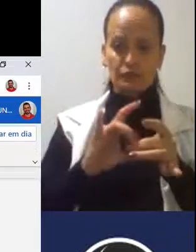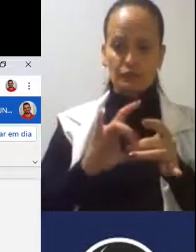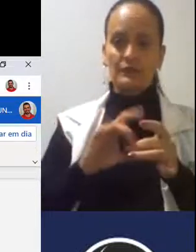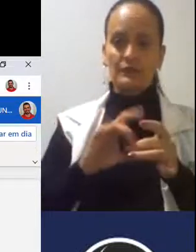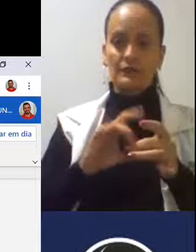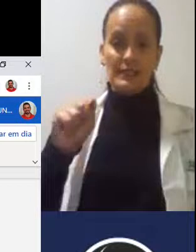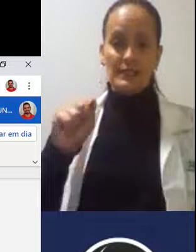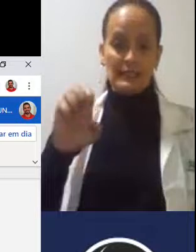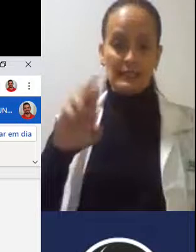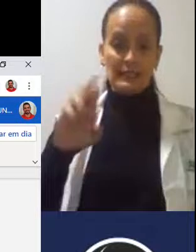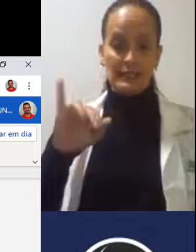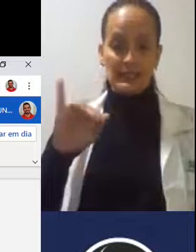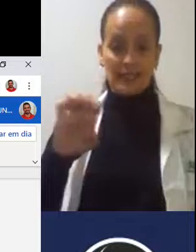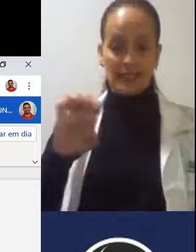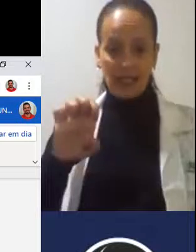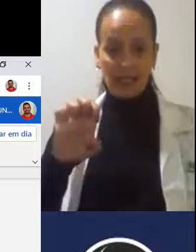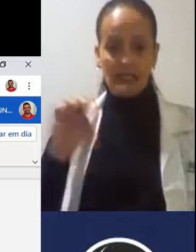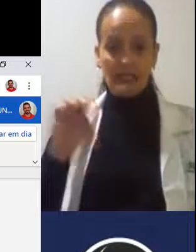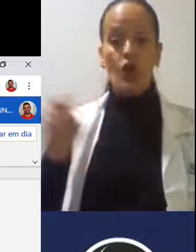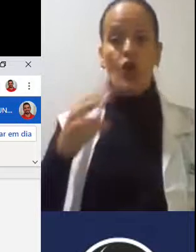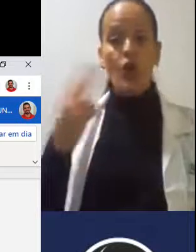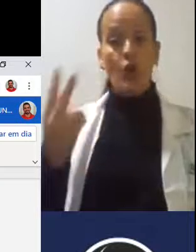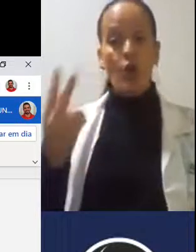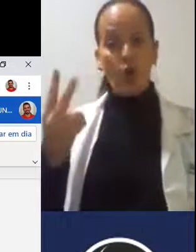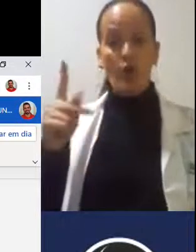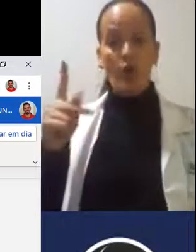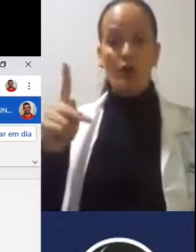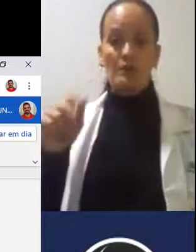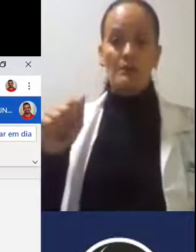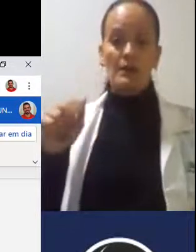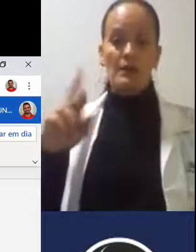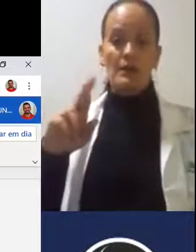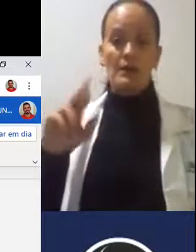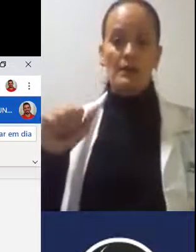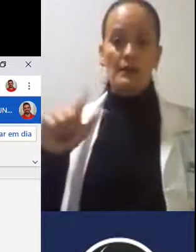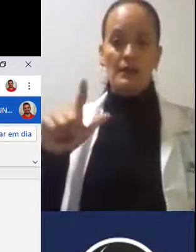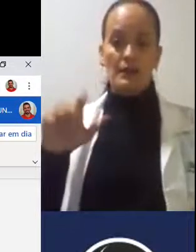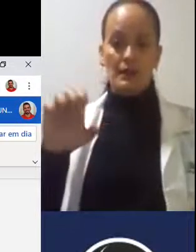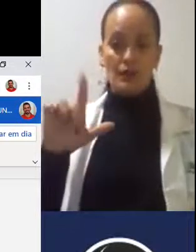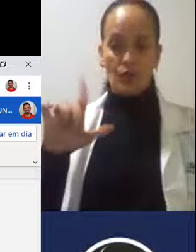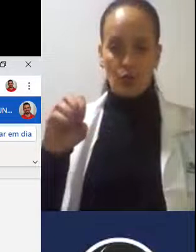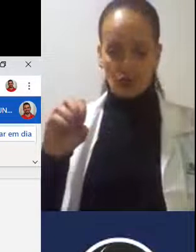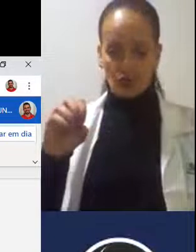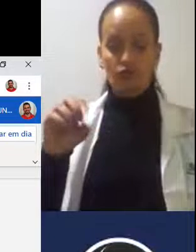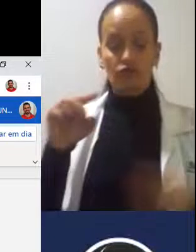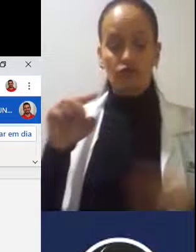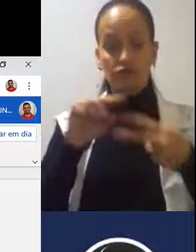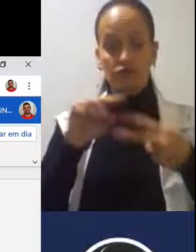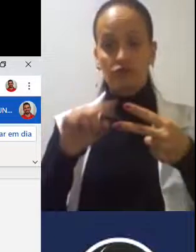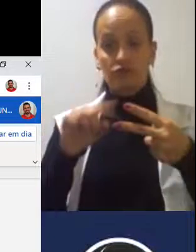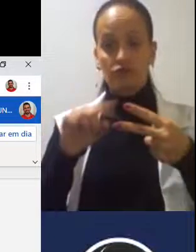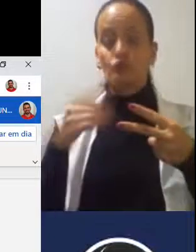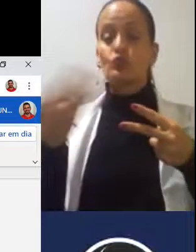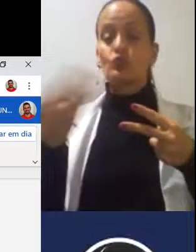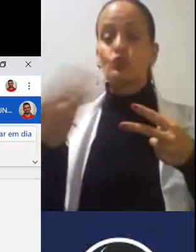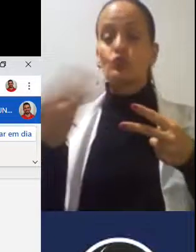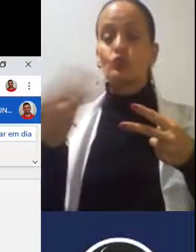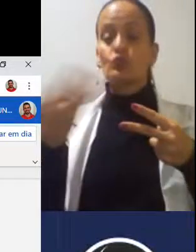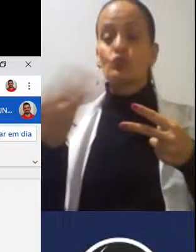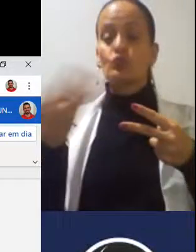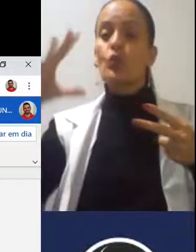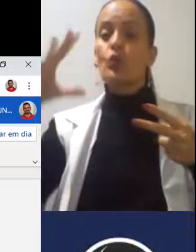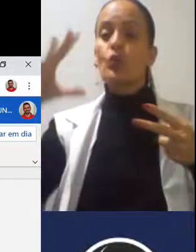Então, dependendo se essas lâmpadas estiverem ligadas em série ou em paralelo, esse valor de resistência aqui, ó, vai interferir. A